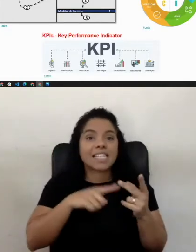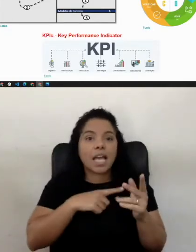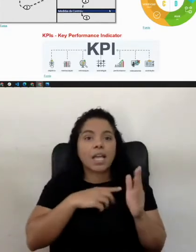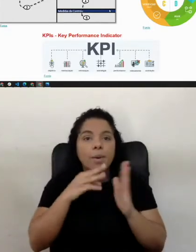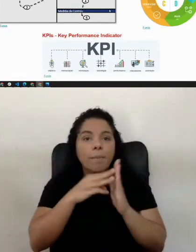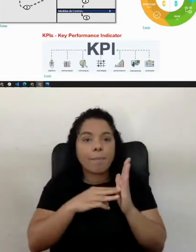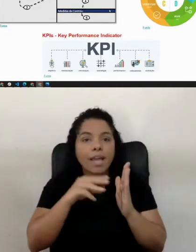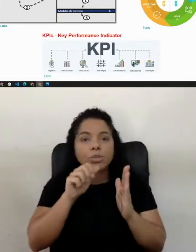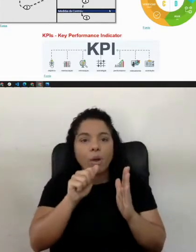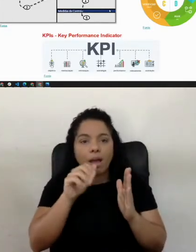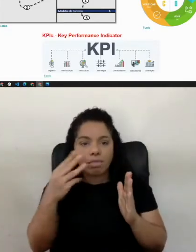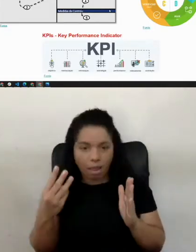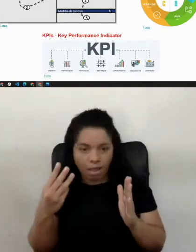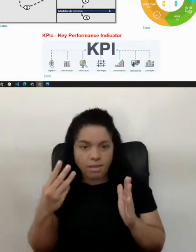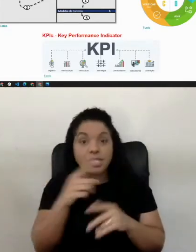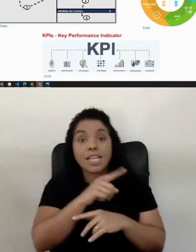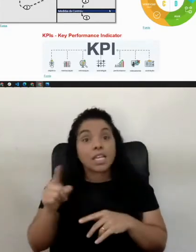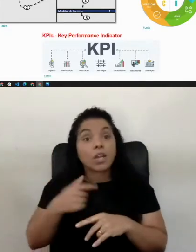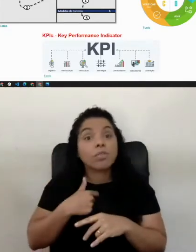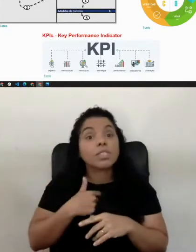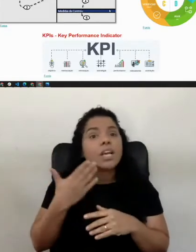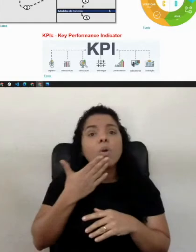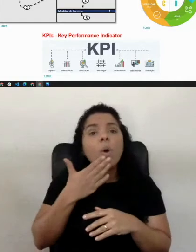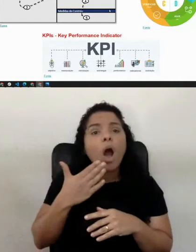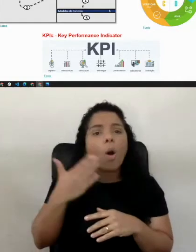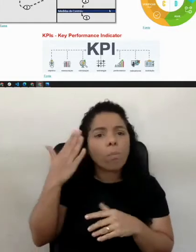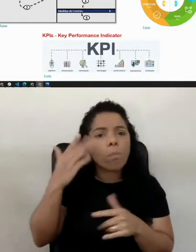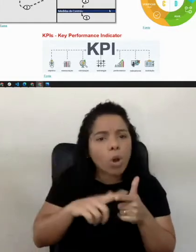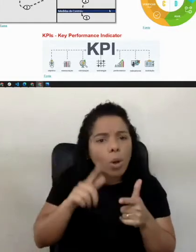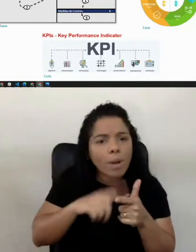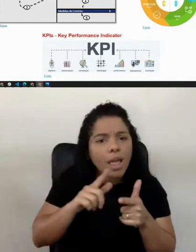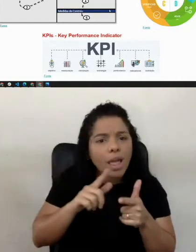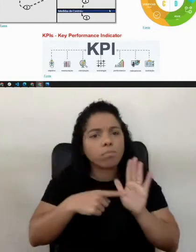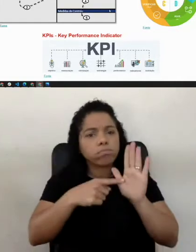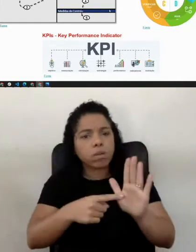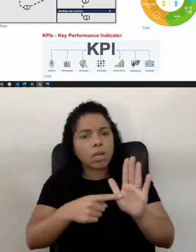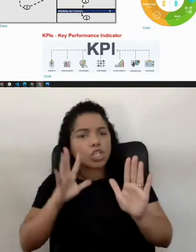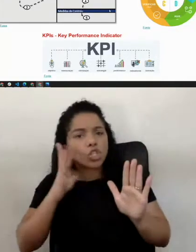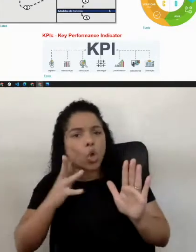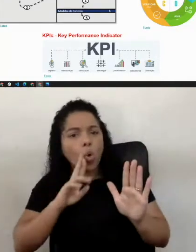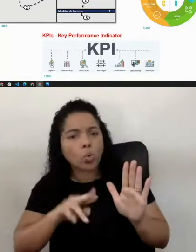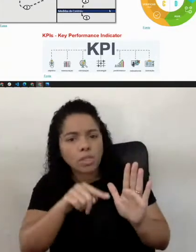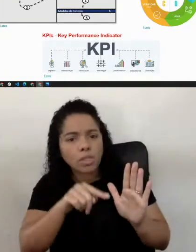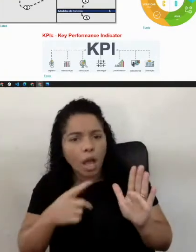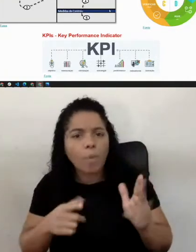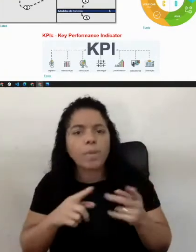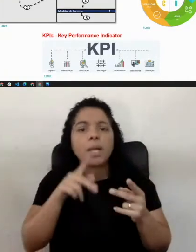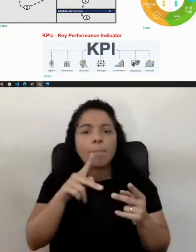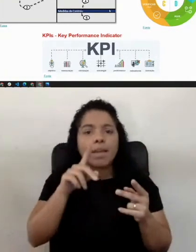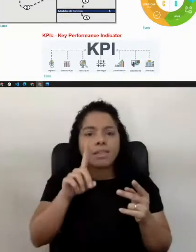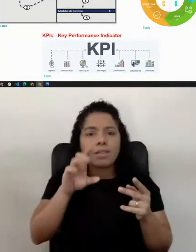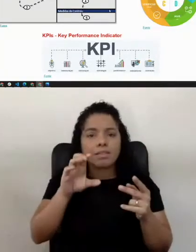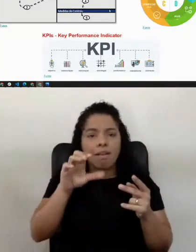A3, que é basicamente você entende qual é o seu problema e você traz uma solução. A gente tem o PDCA, que